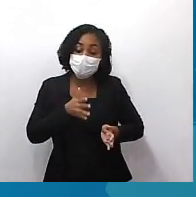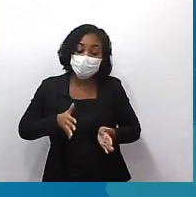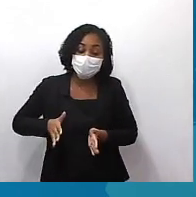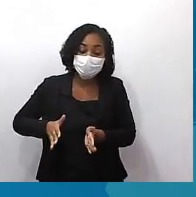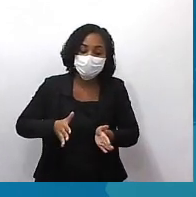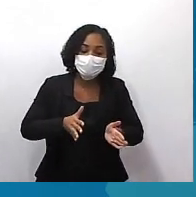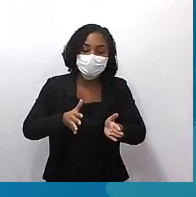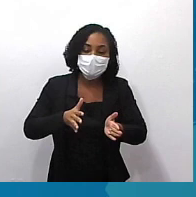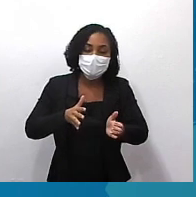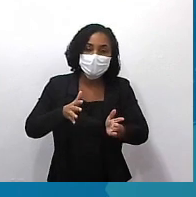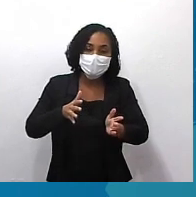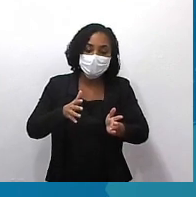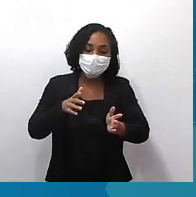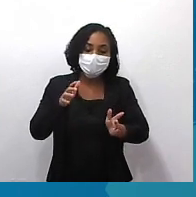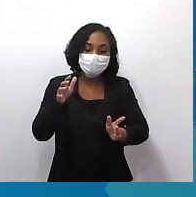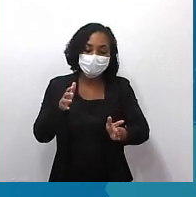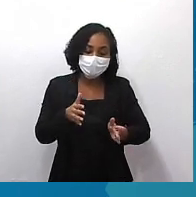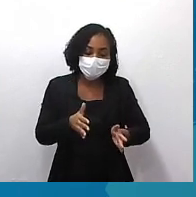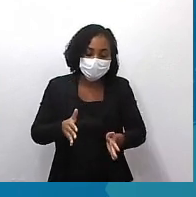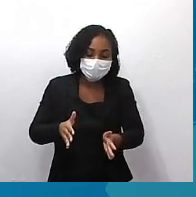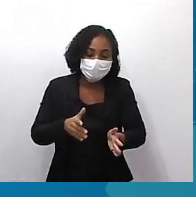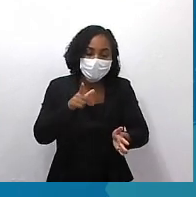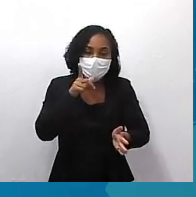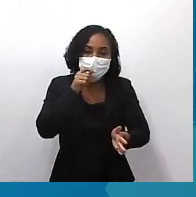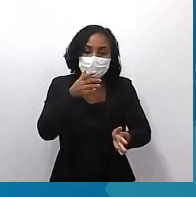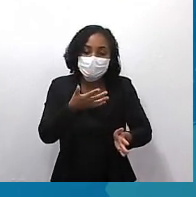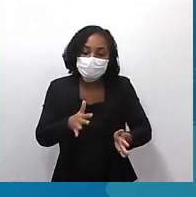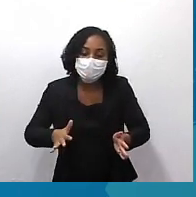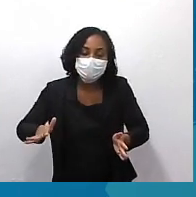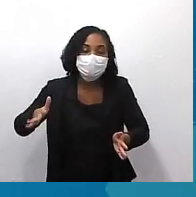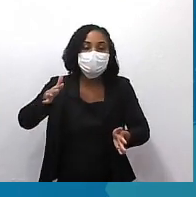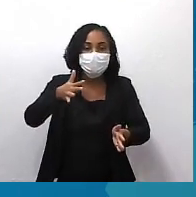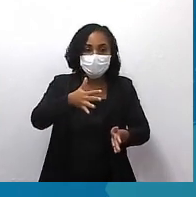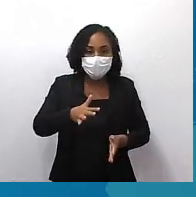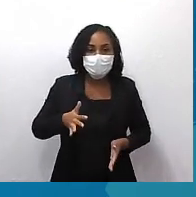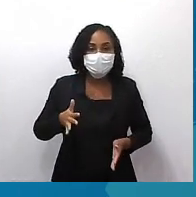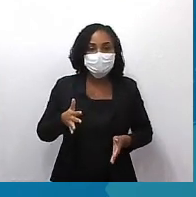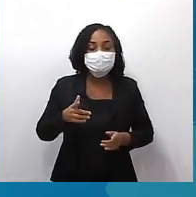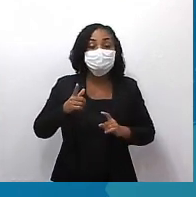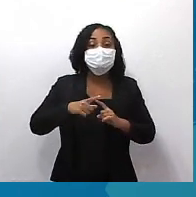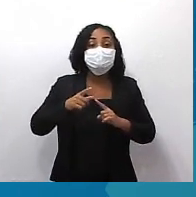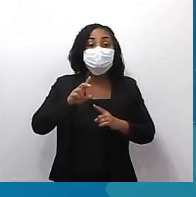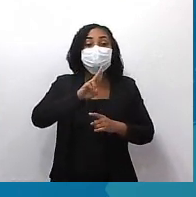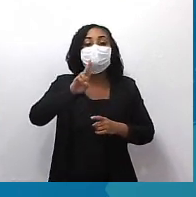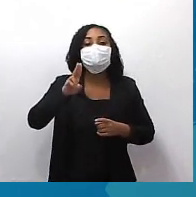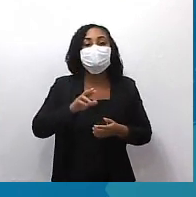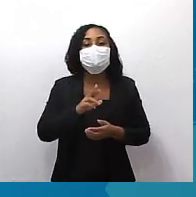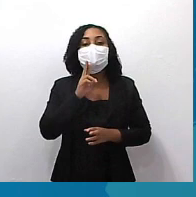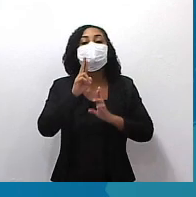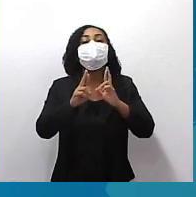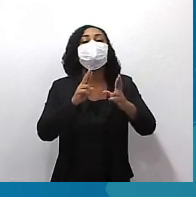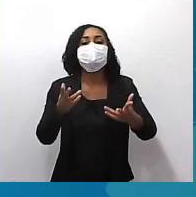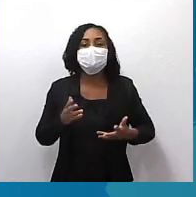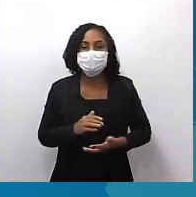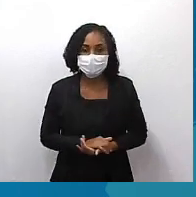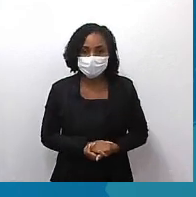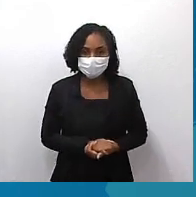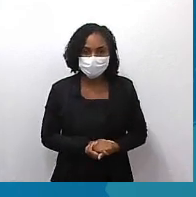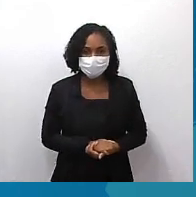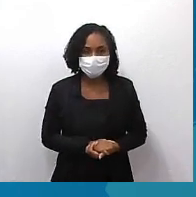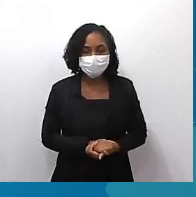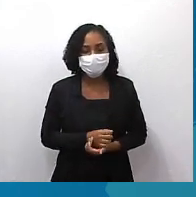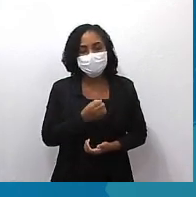no mar. Então, aí eu vou ter uma drenagem... Boa, responde essa.